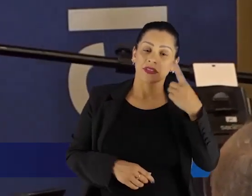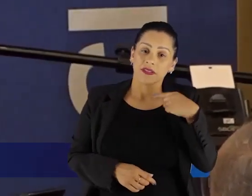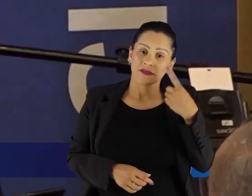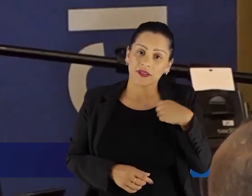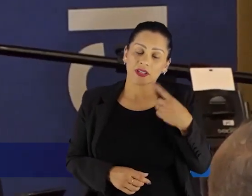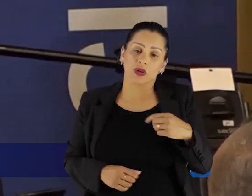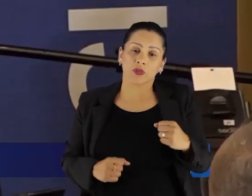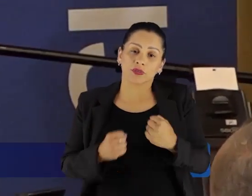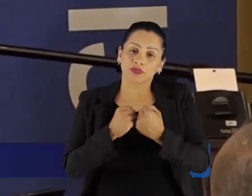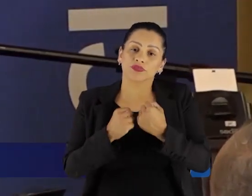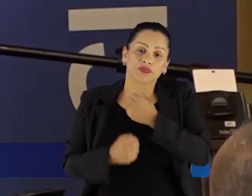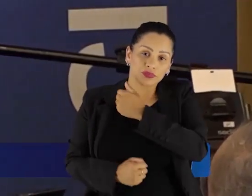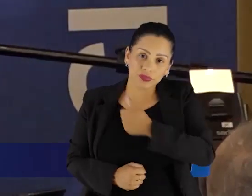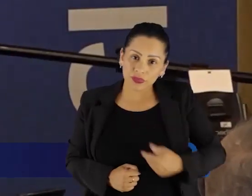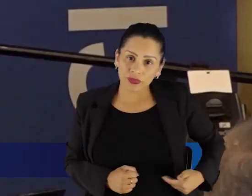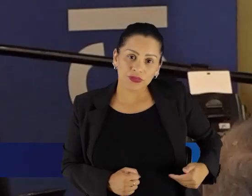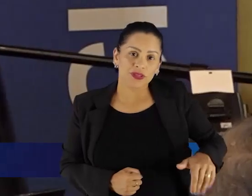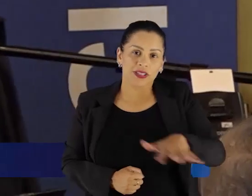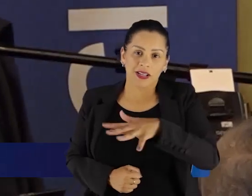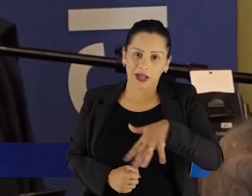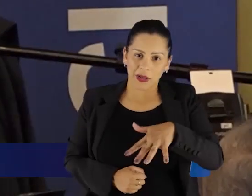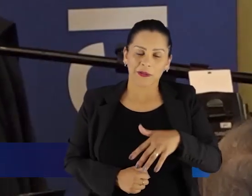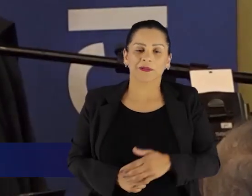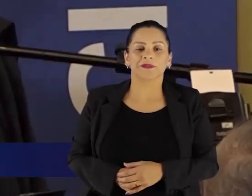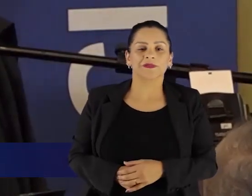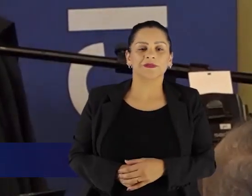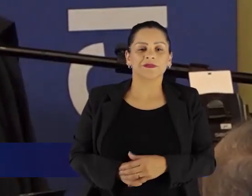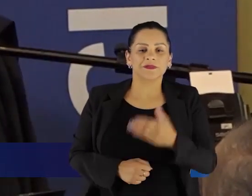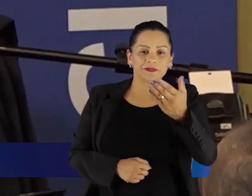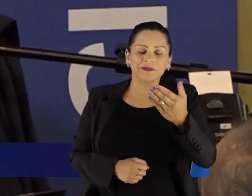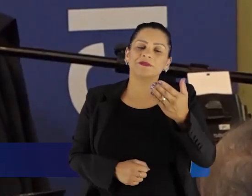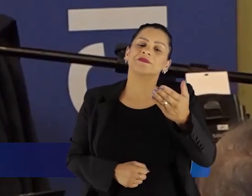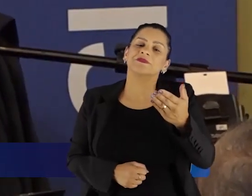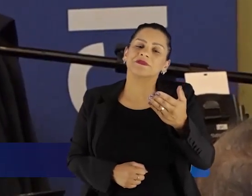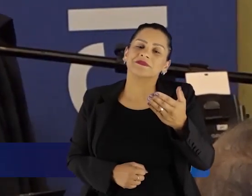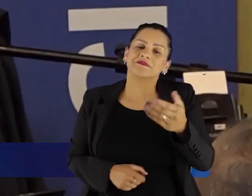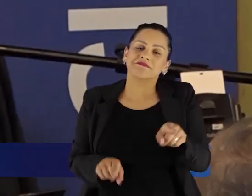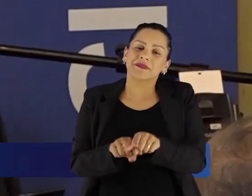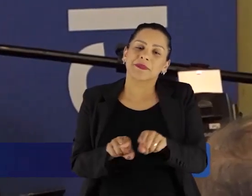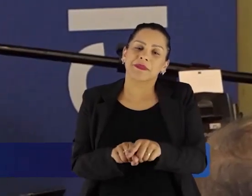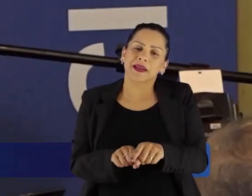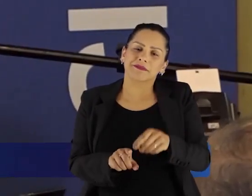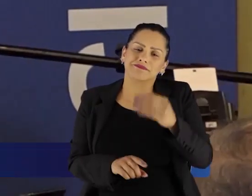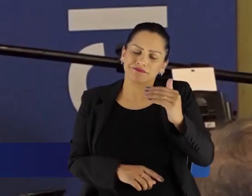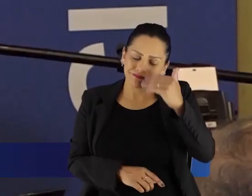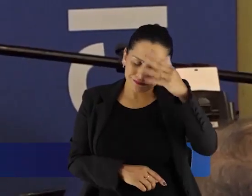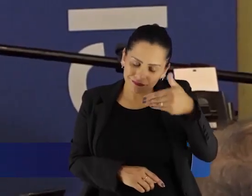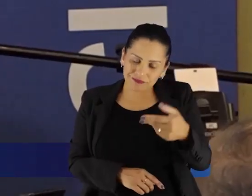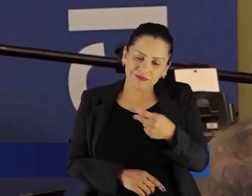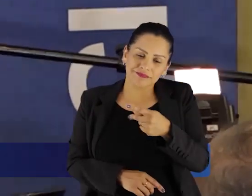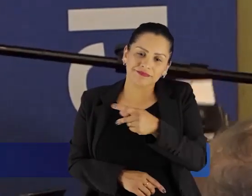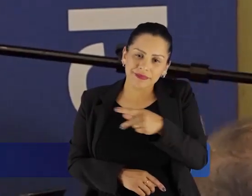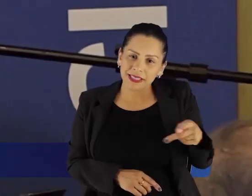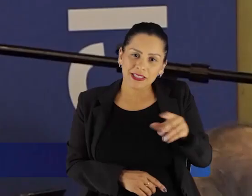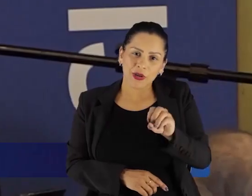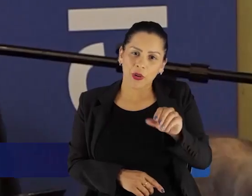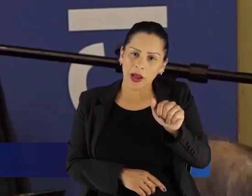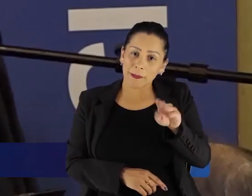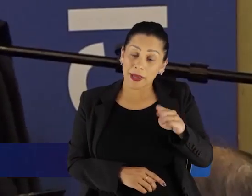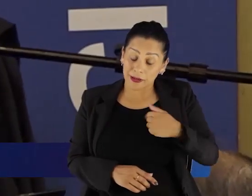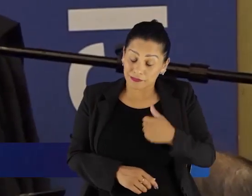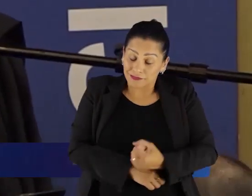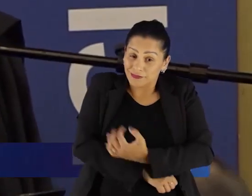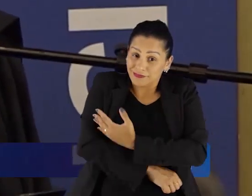em exercício excelentíssima Doutora Patrícia vanzolini que me emocionou digna presidente da ordem